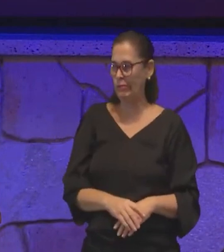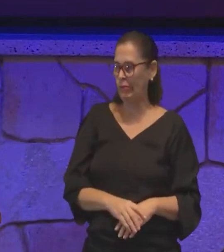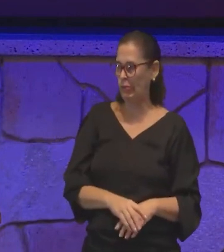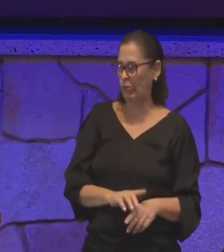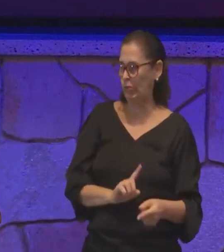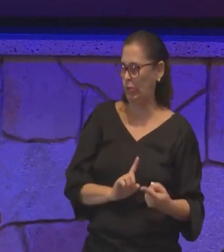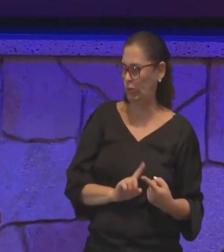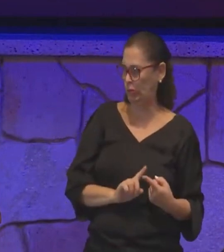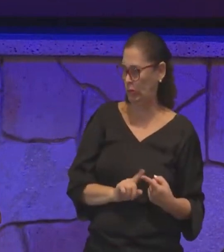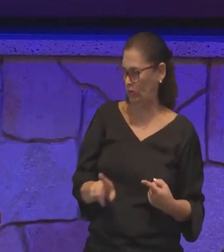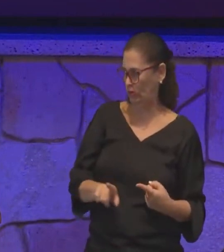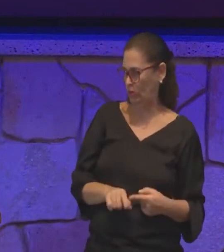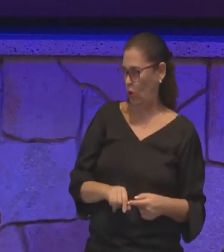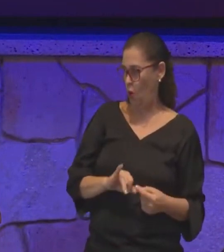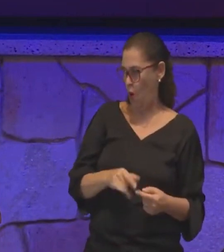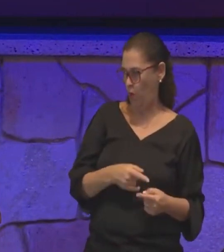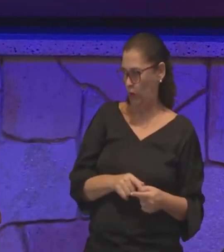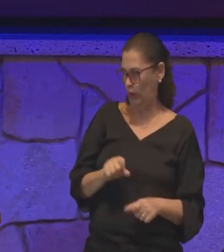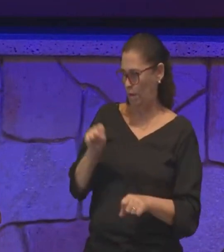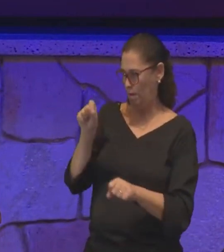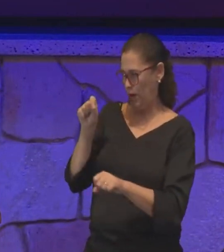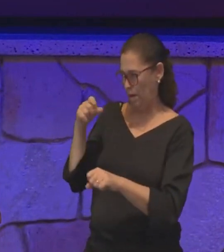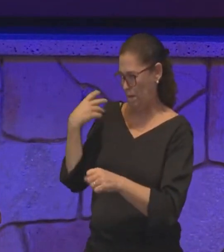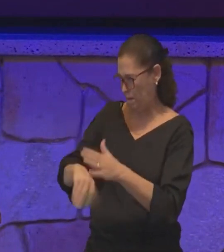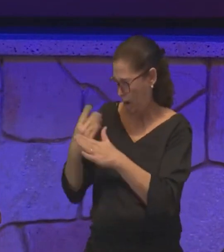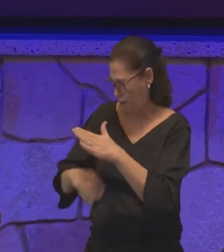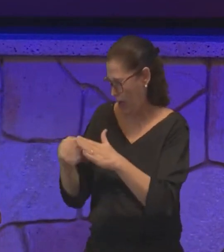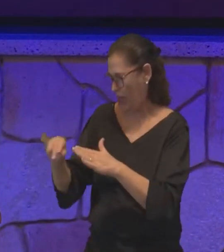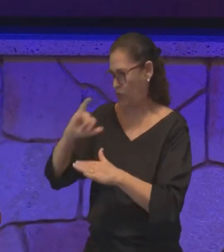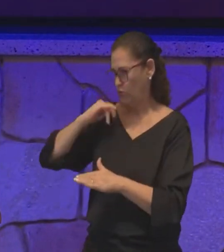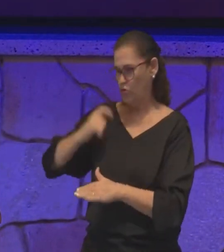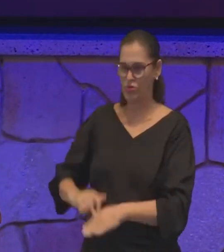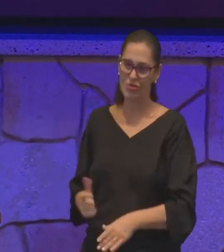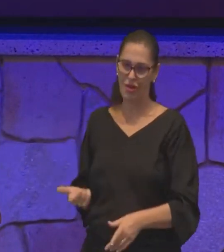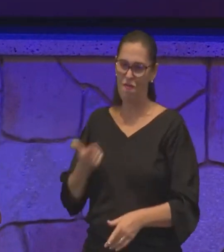queriam uma oportunidade para dar uma coça, uma surra no José.